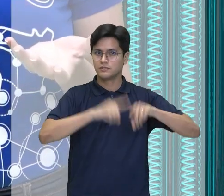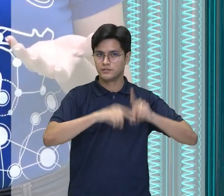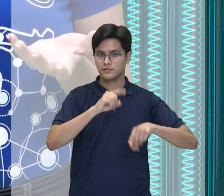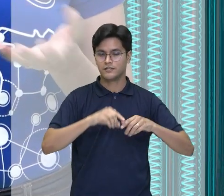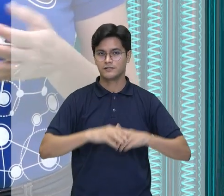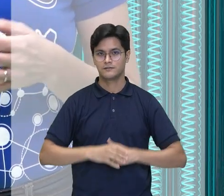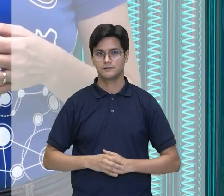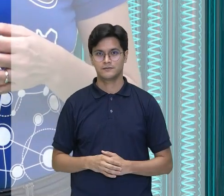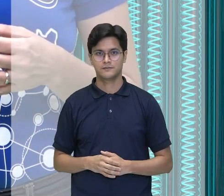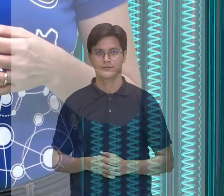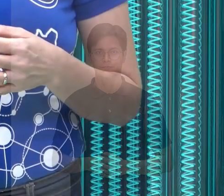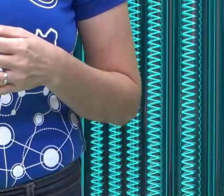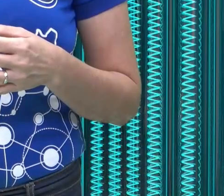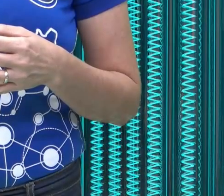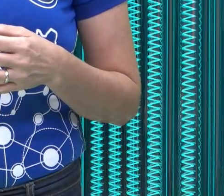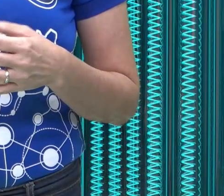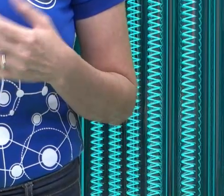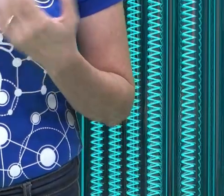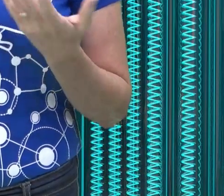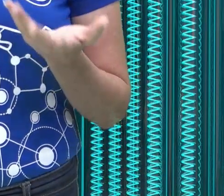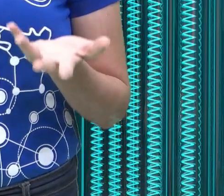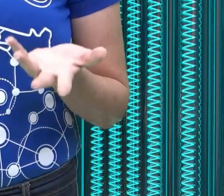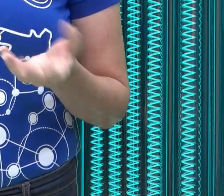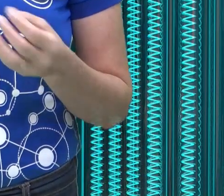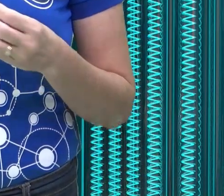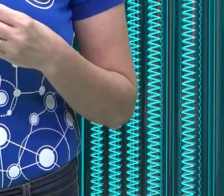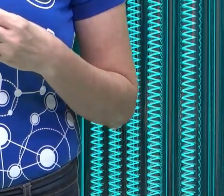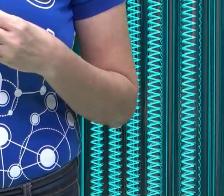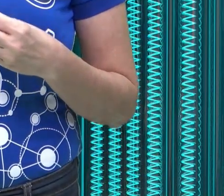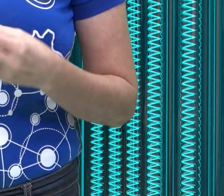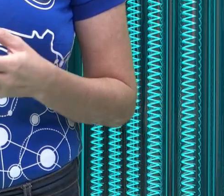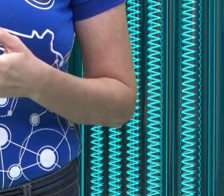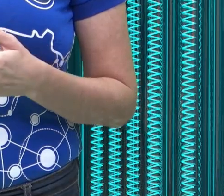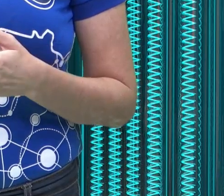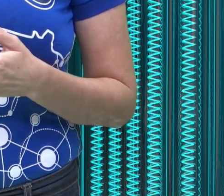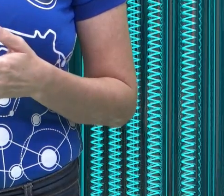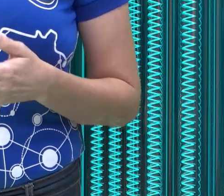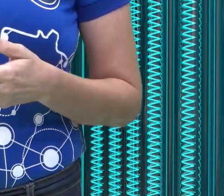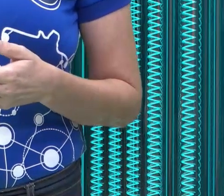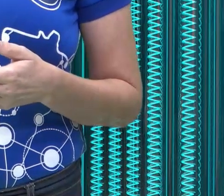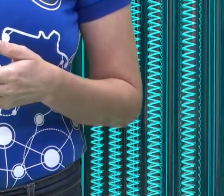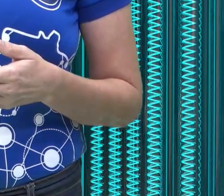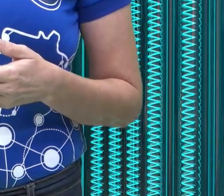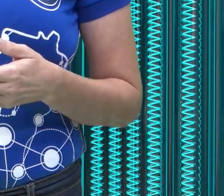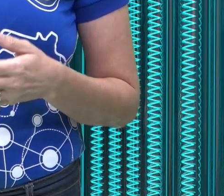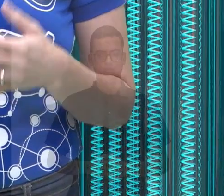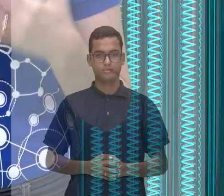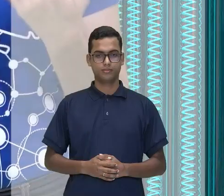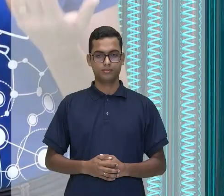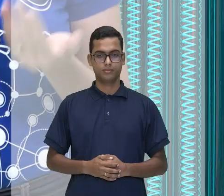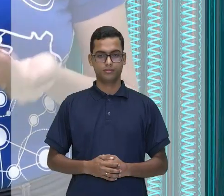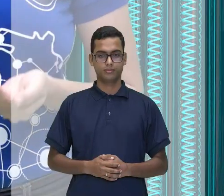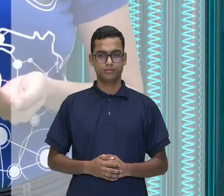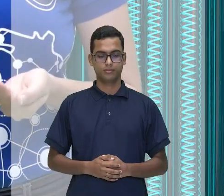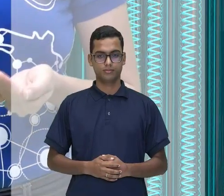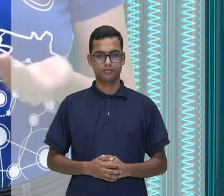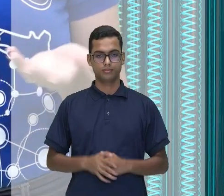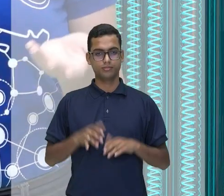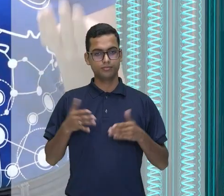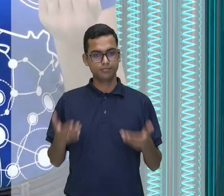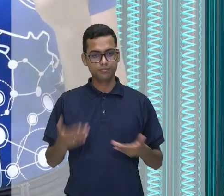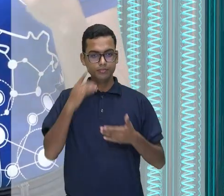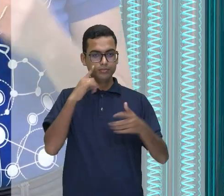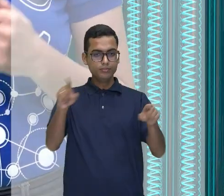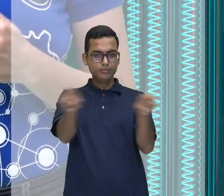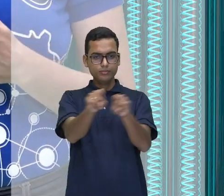Para meninas, mulheres. Him, meninos, homens, certo? O you lá na frente, você. E o me